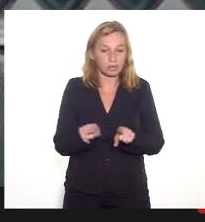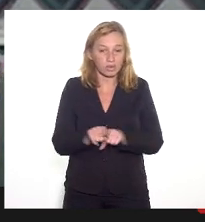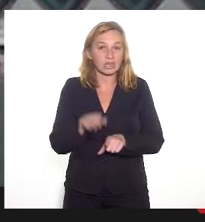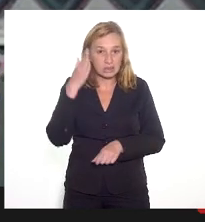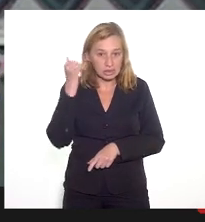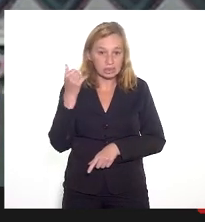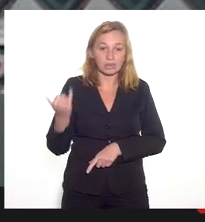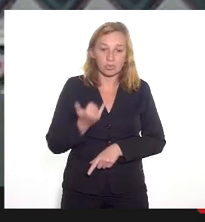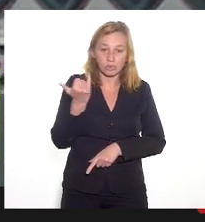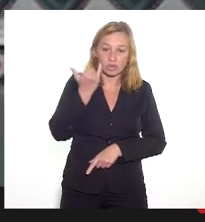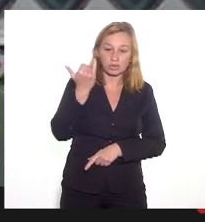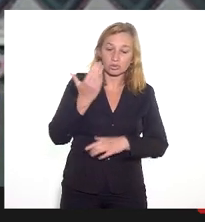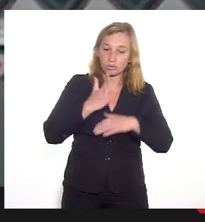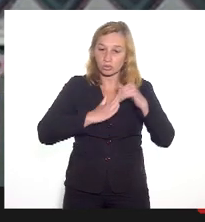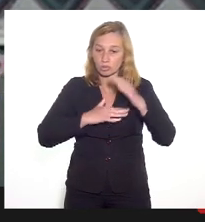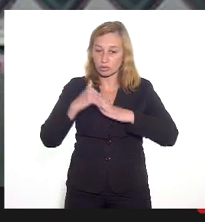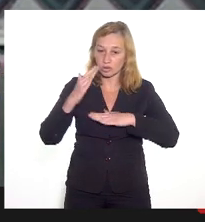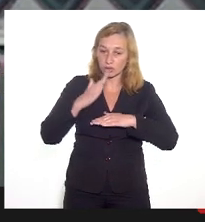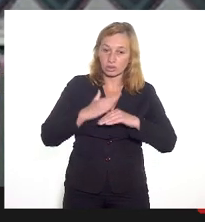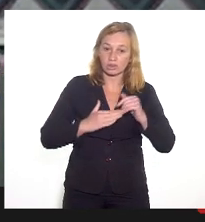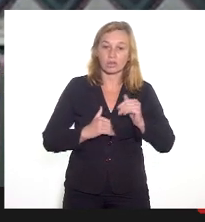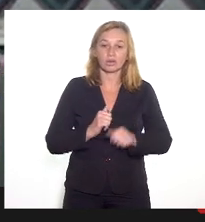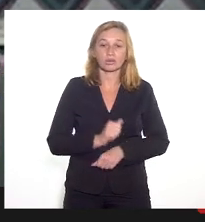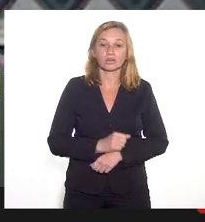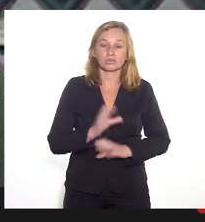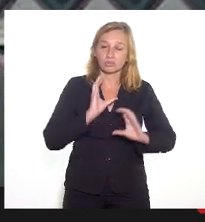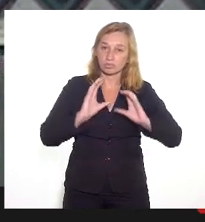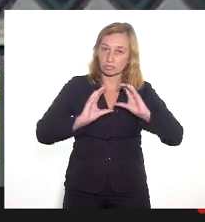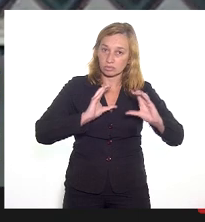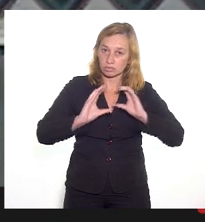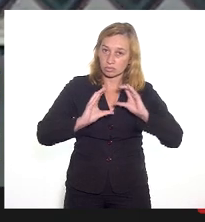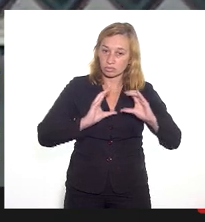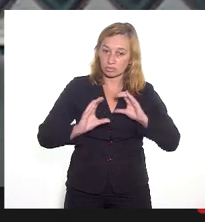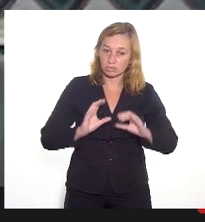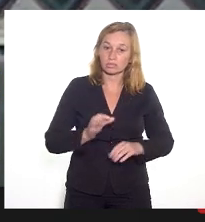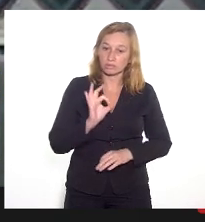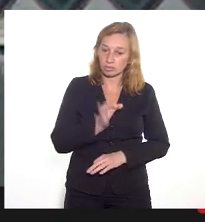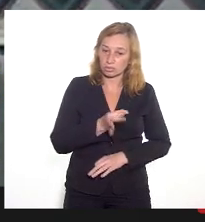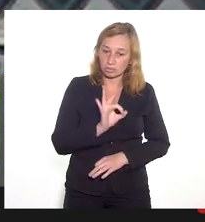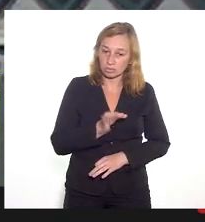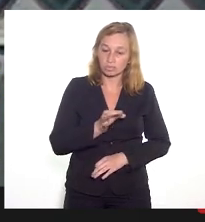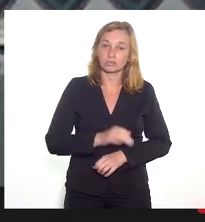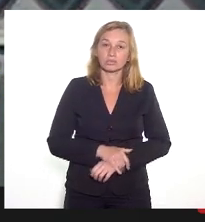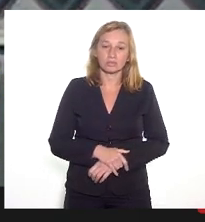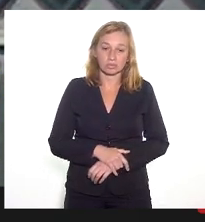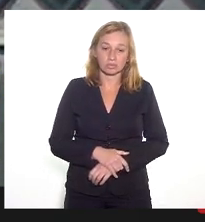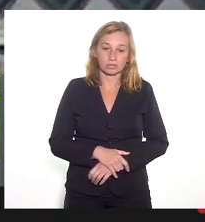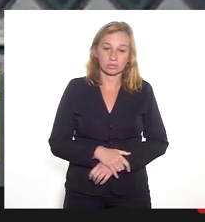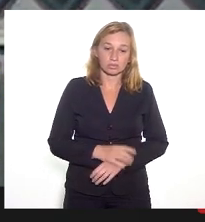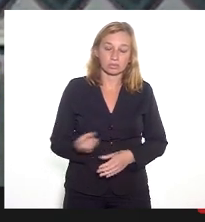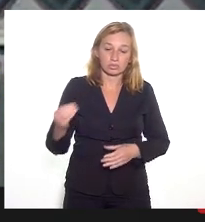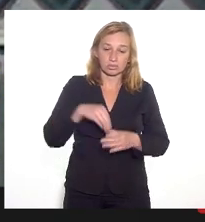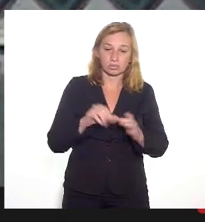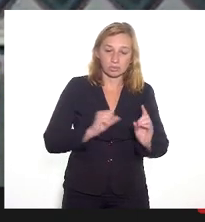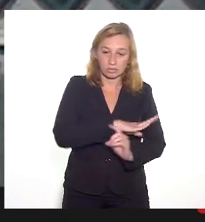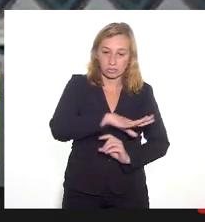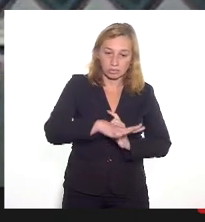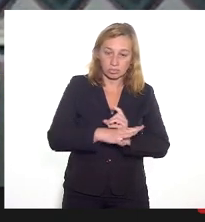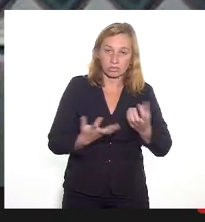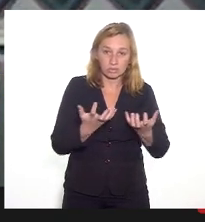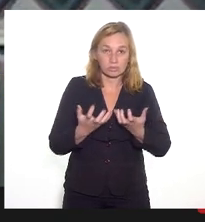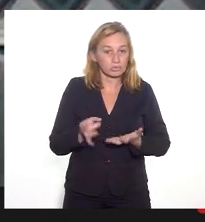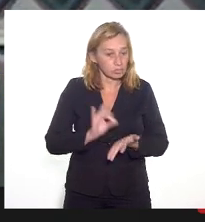né, do profissional de comunicação para que a gente, de fato, estabeleça em uma sociedade que se pretende,